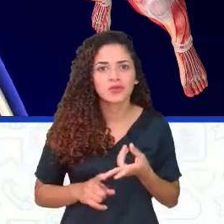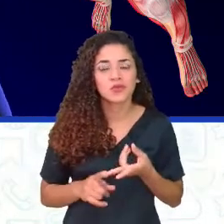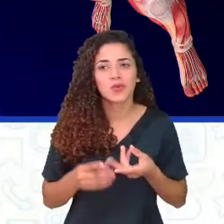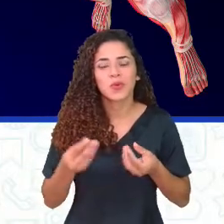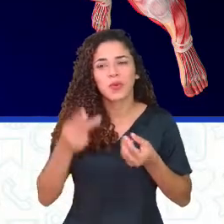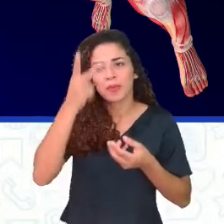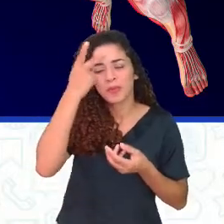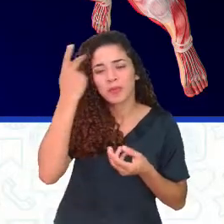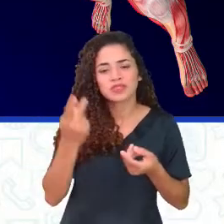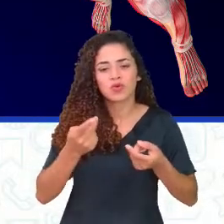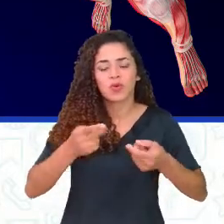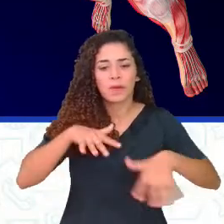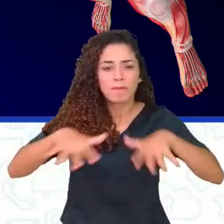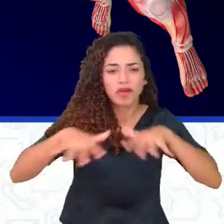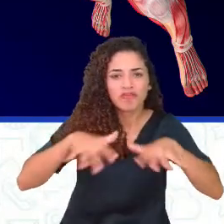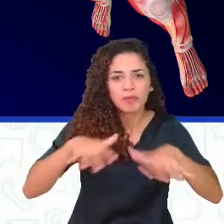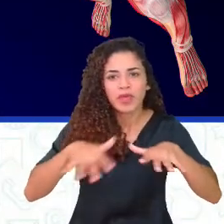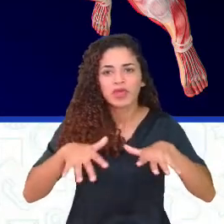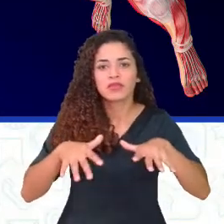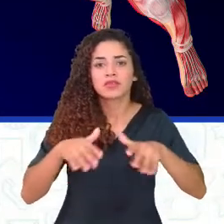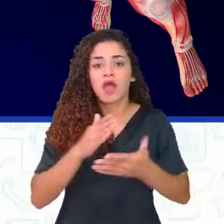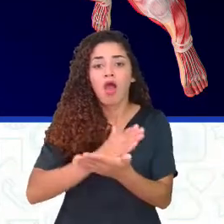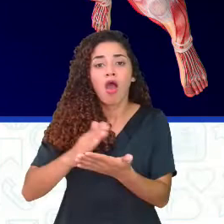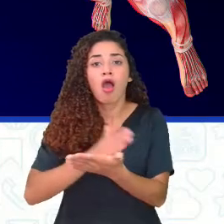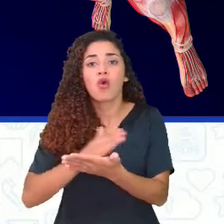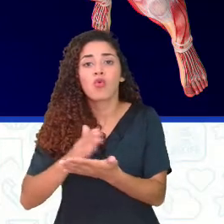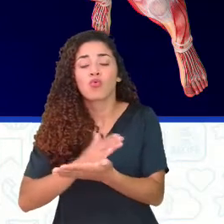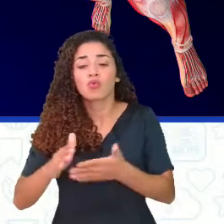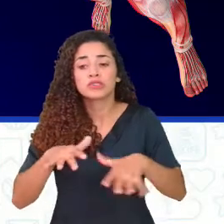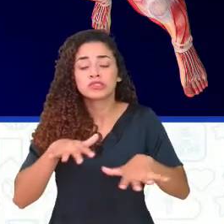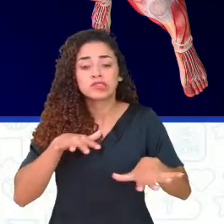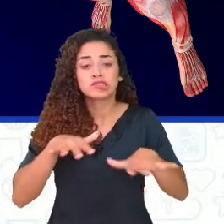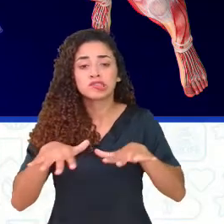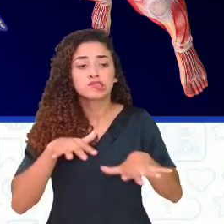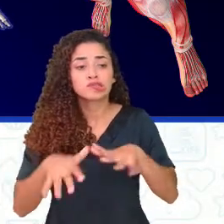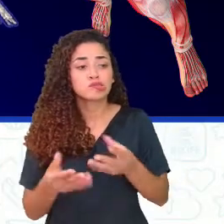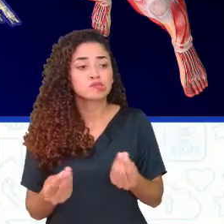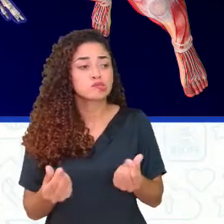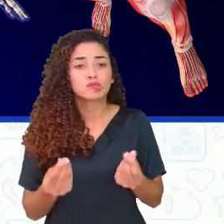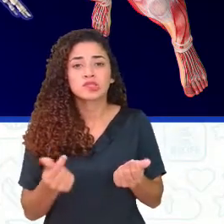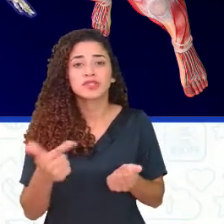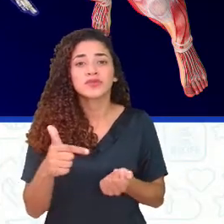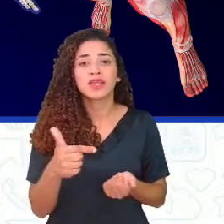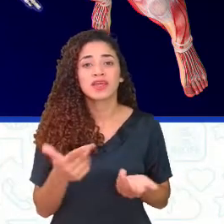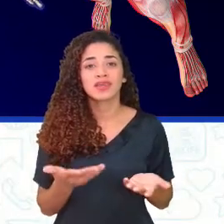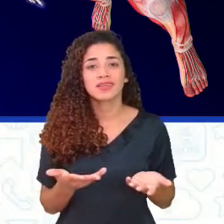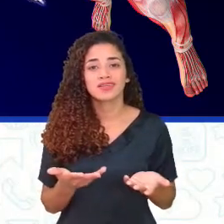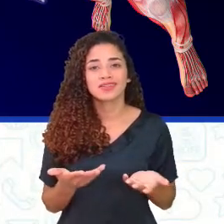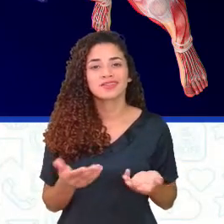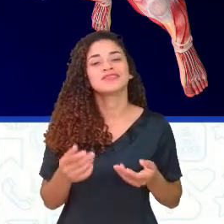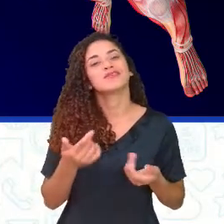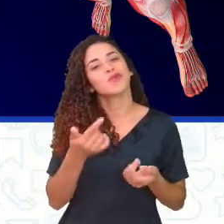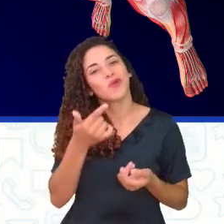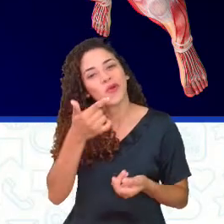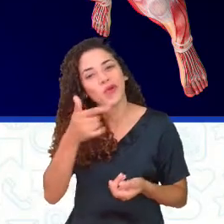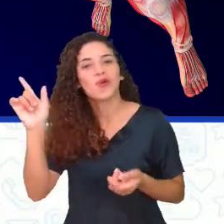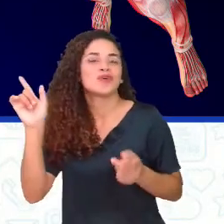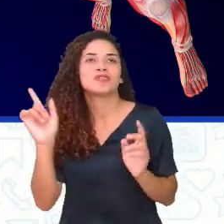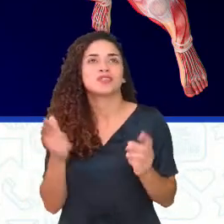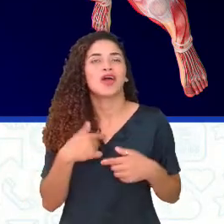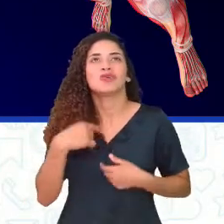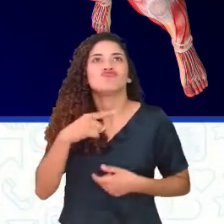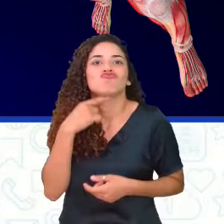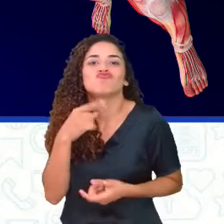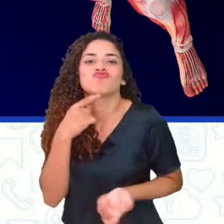que se movimenta bastante e tem algumas outras pessoas que não têm como se movimentar. Outros dizem assim, eu não